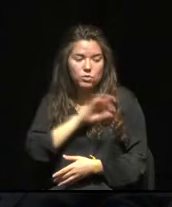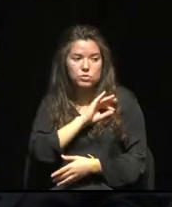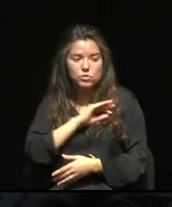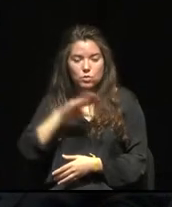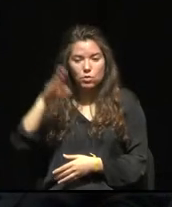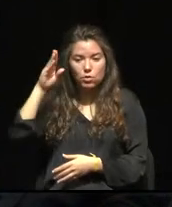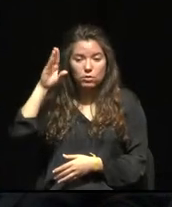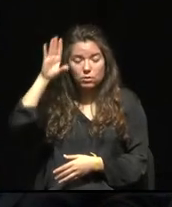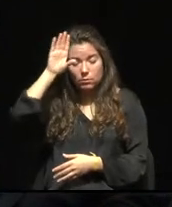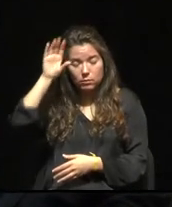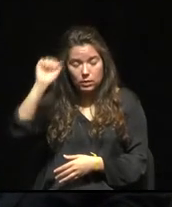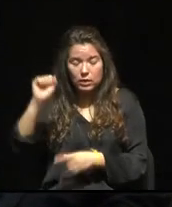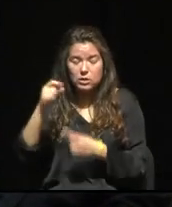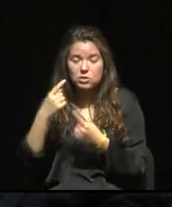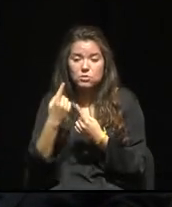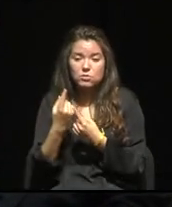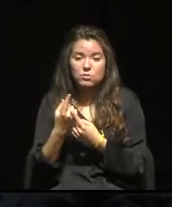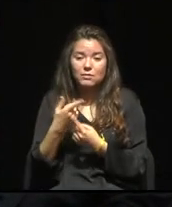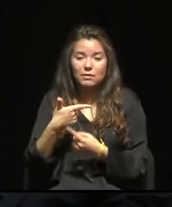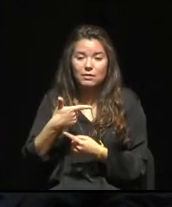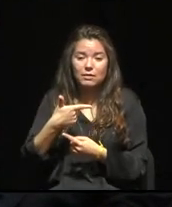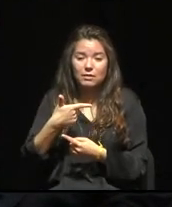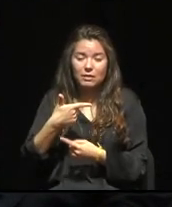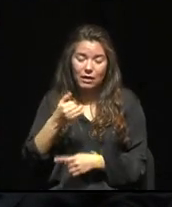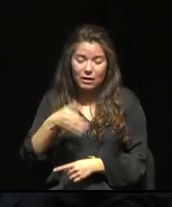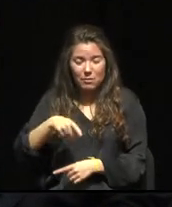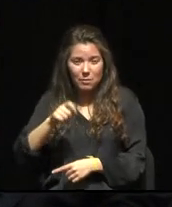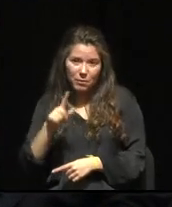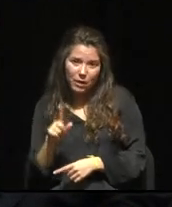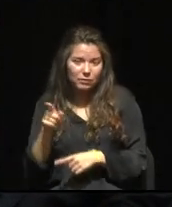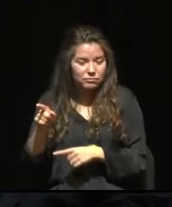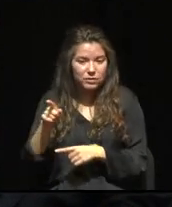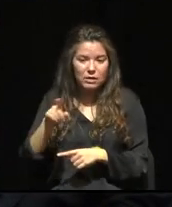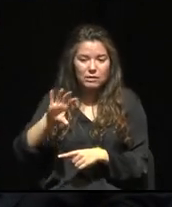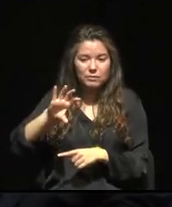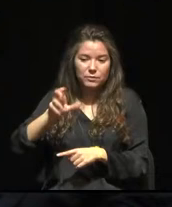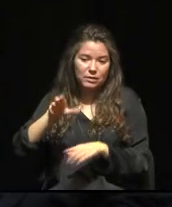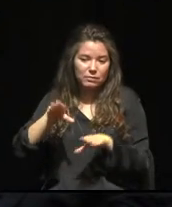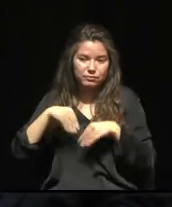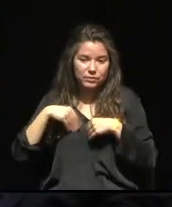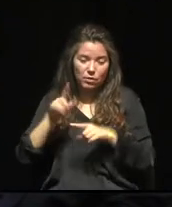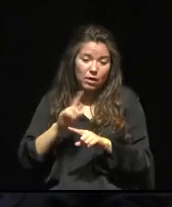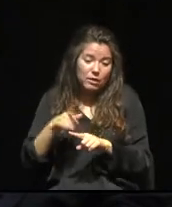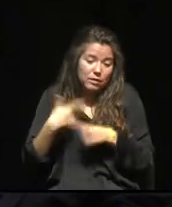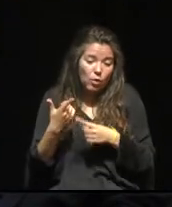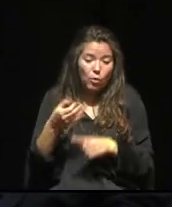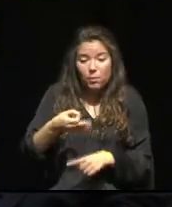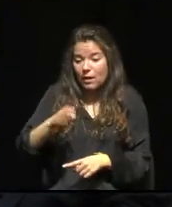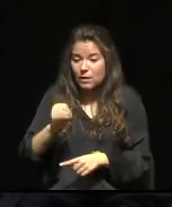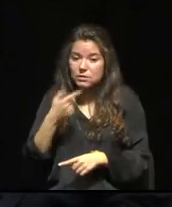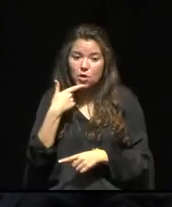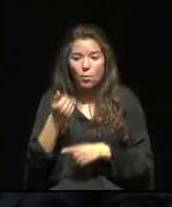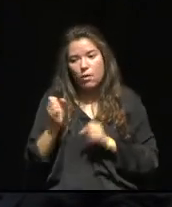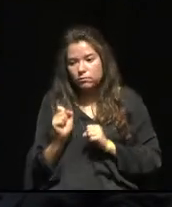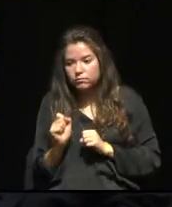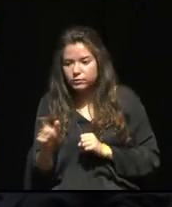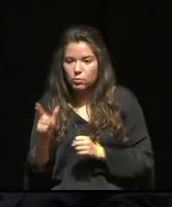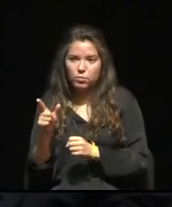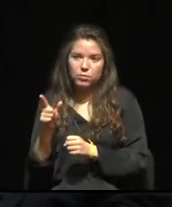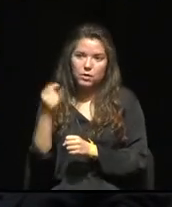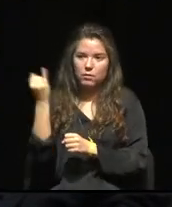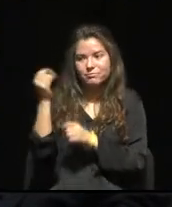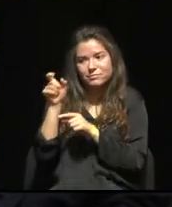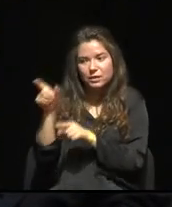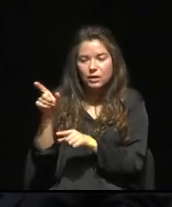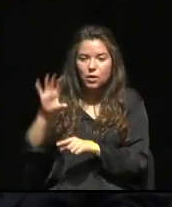esse não é reconhecido por estado português e portanto o PS também não se pode ver neste envio uma vez que é um envio a uma entidade